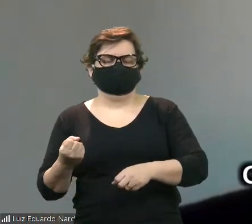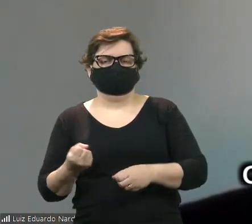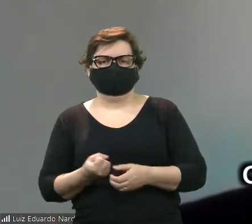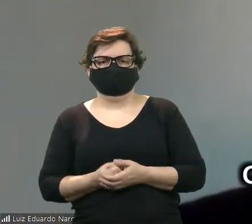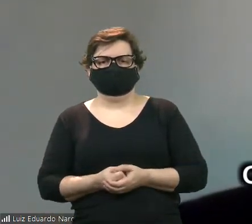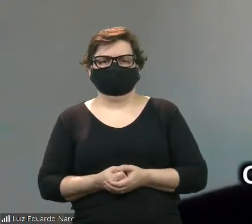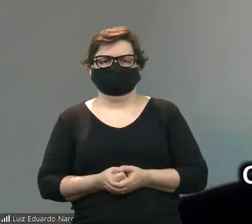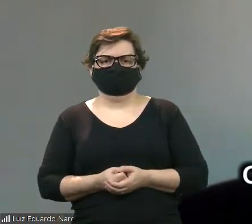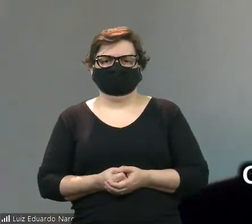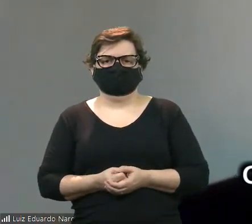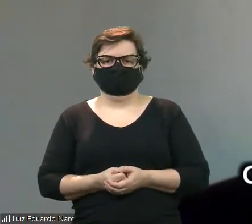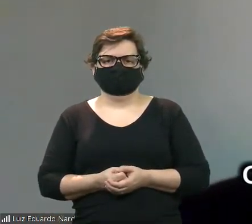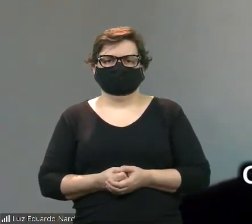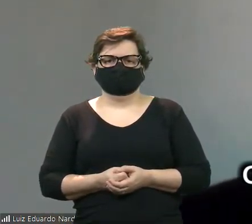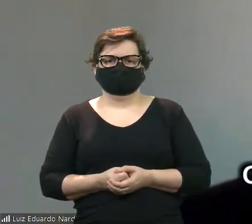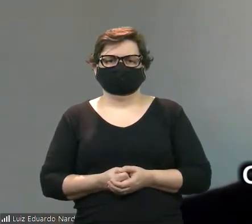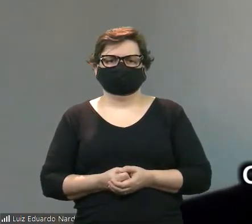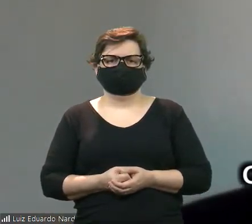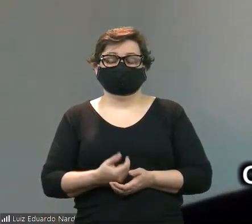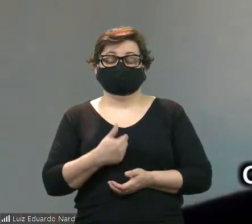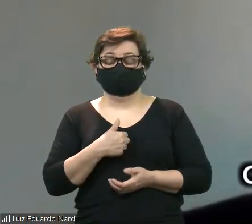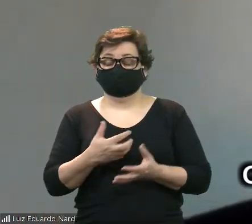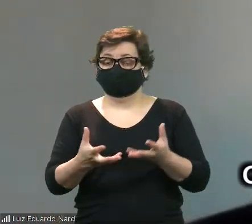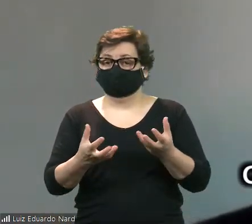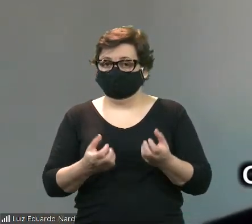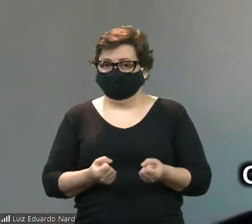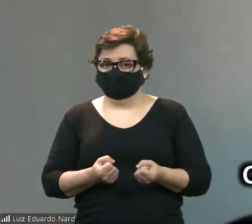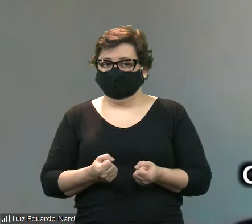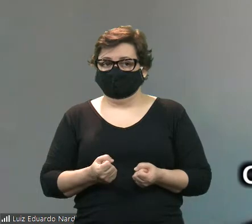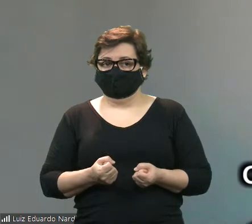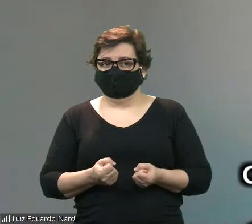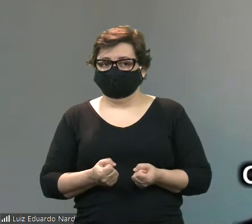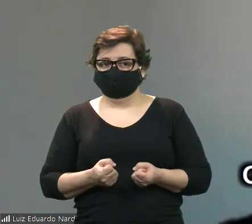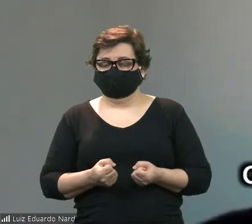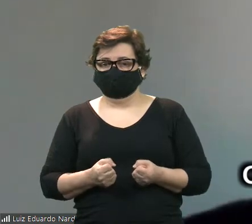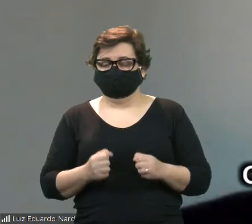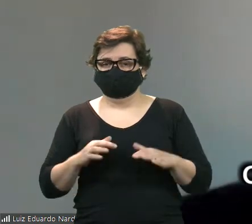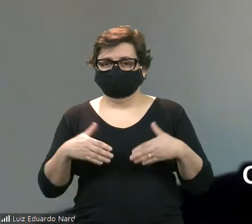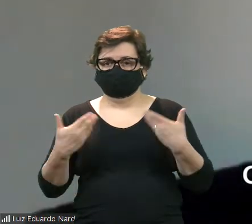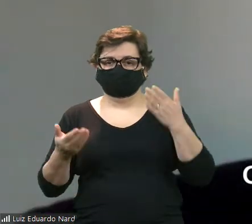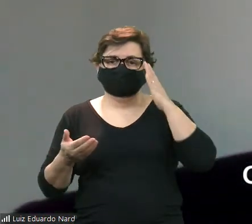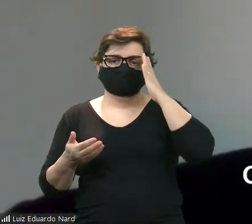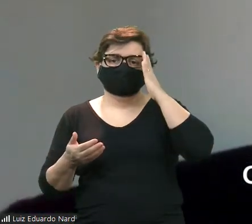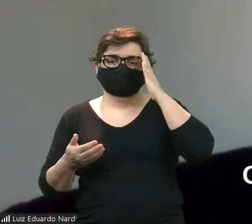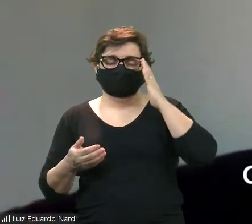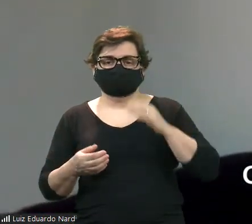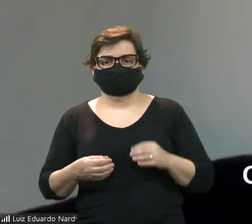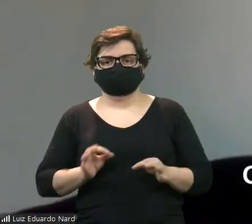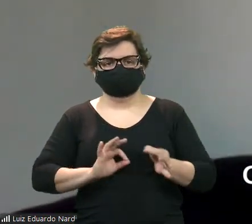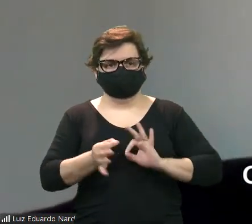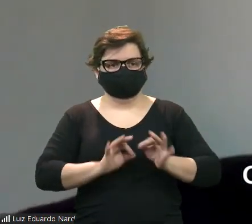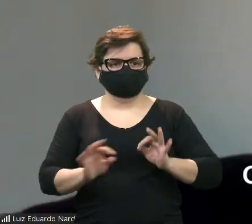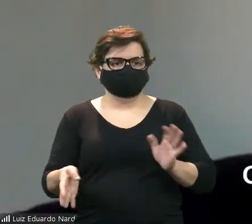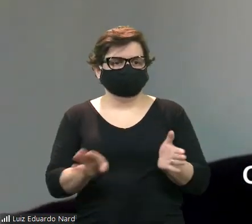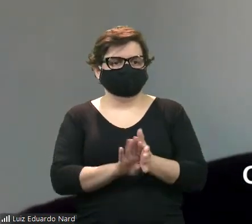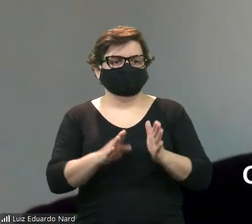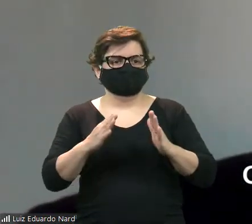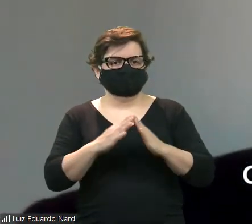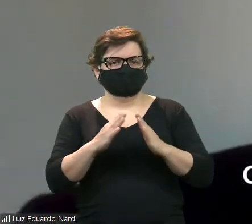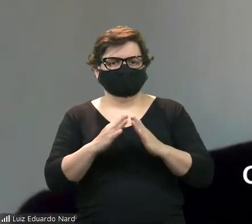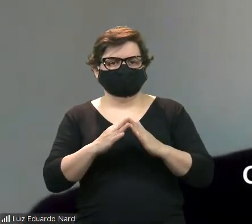energia. Eu recebi, logo que o projeto chegou a casa, nos